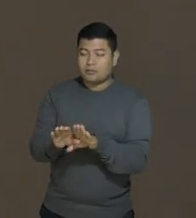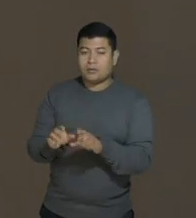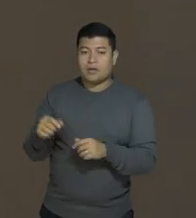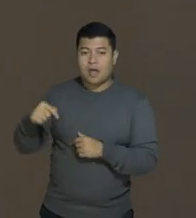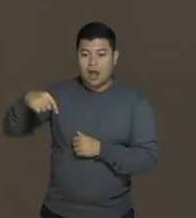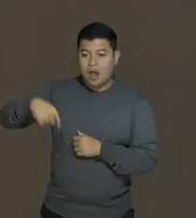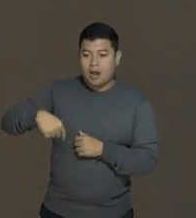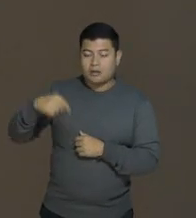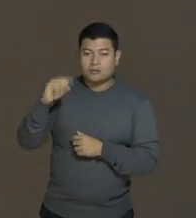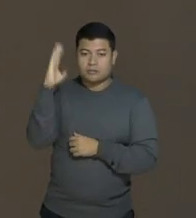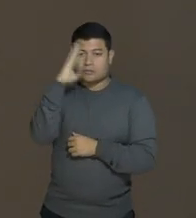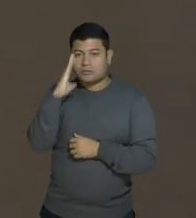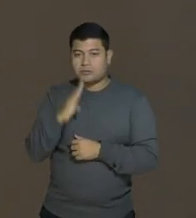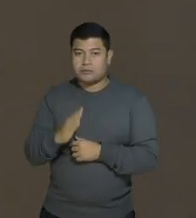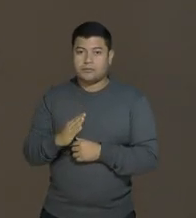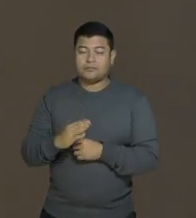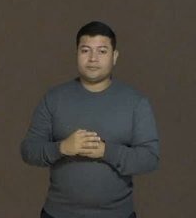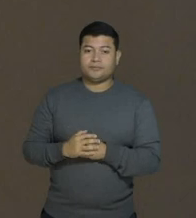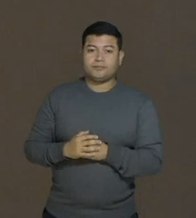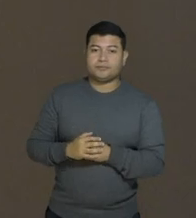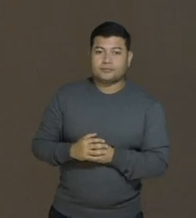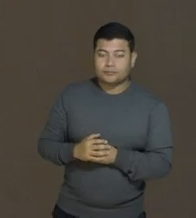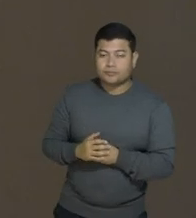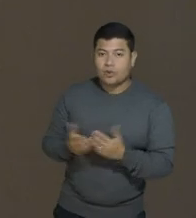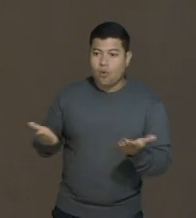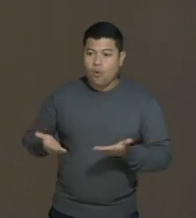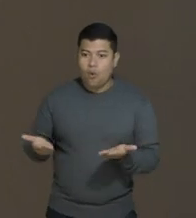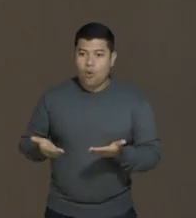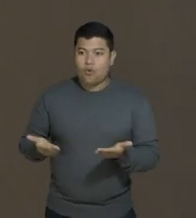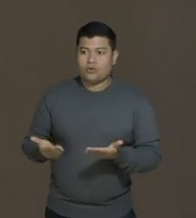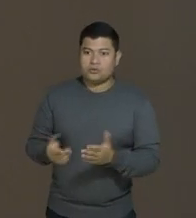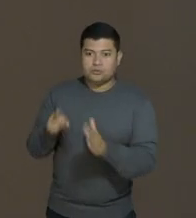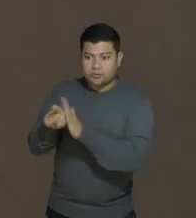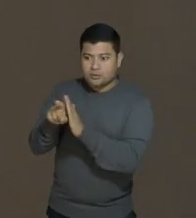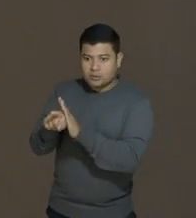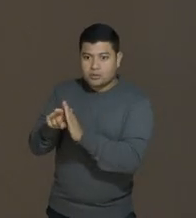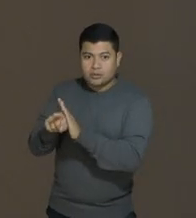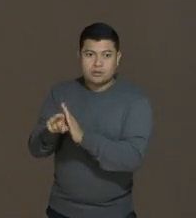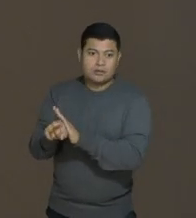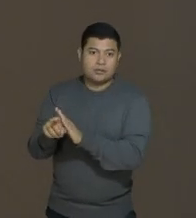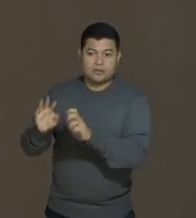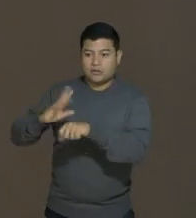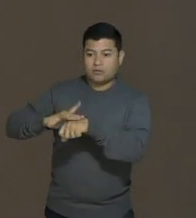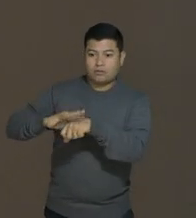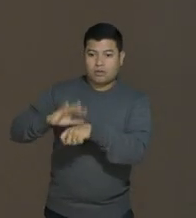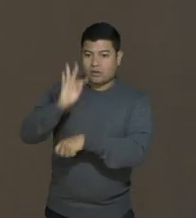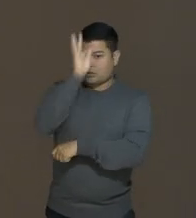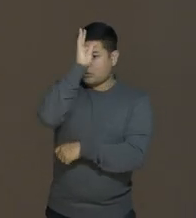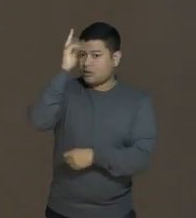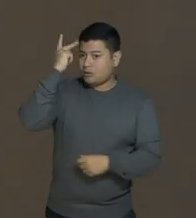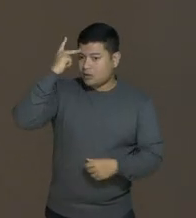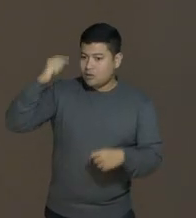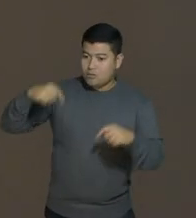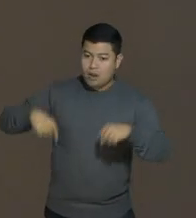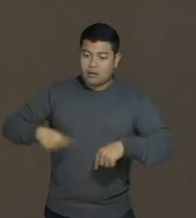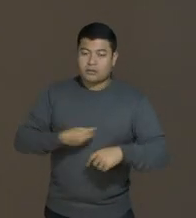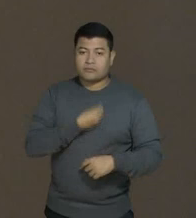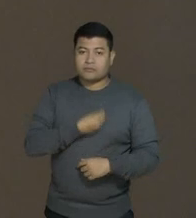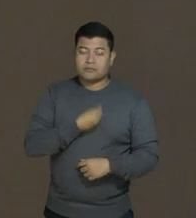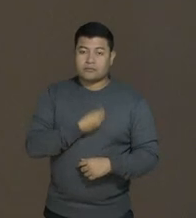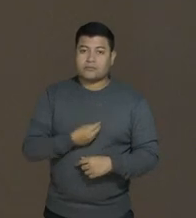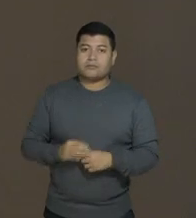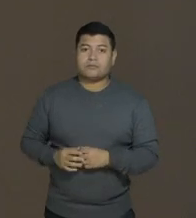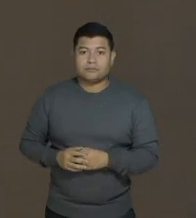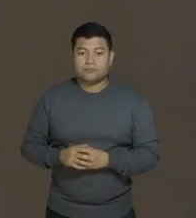os maiores pesquisadores de TDAH moram no Brasil, são brasileiros. São os países que mais